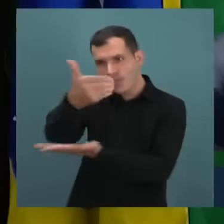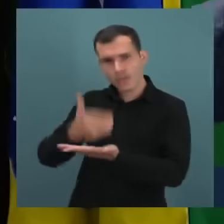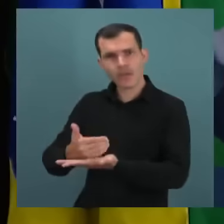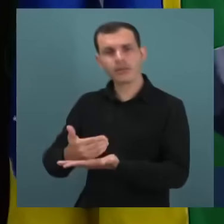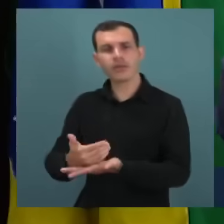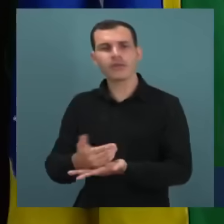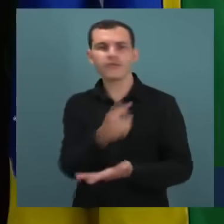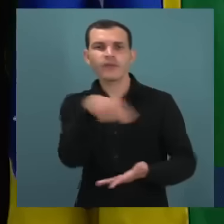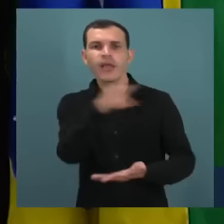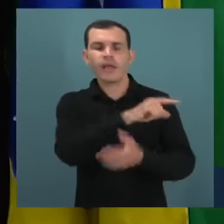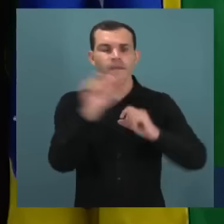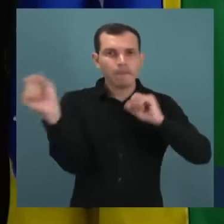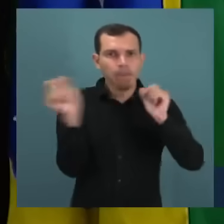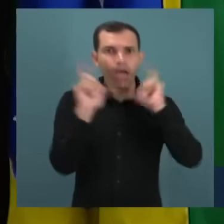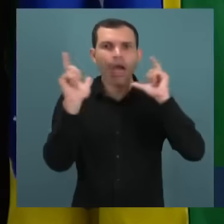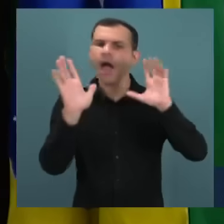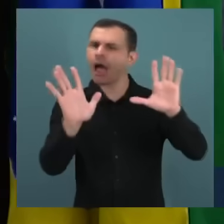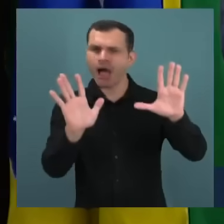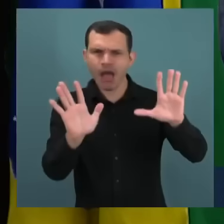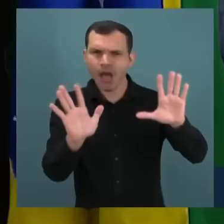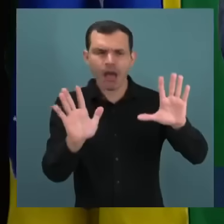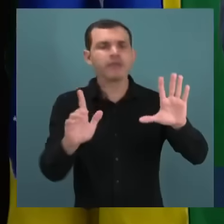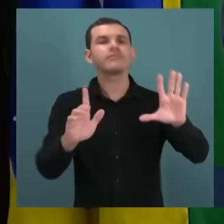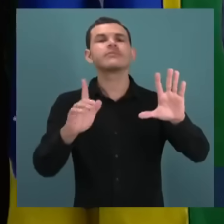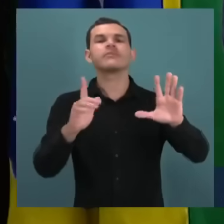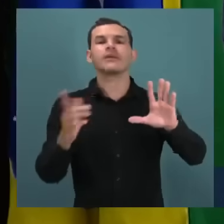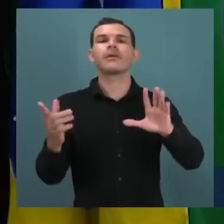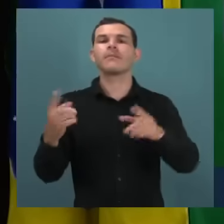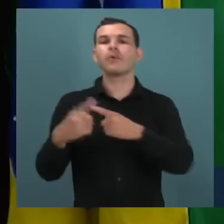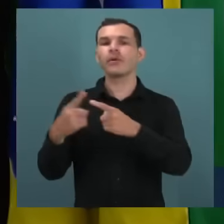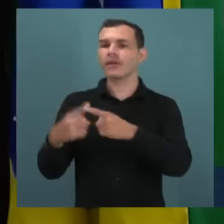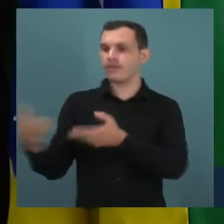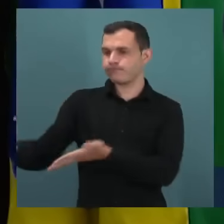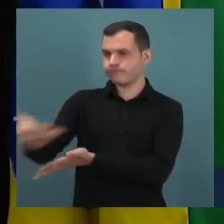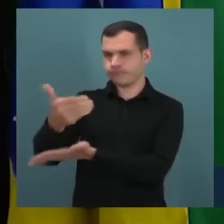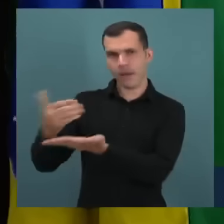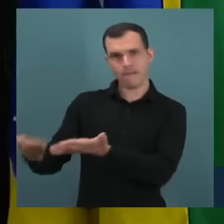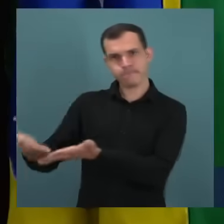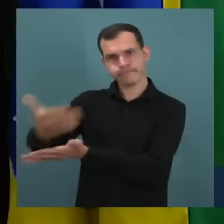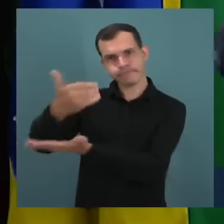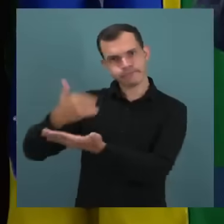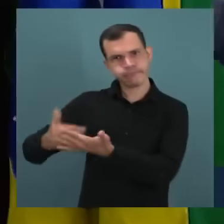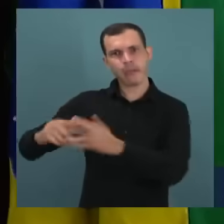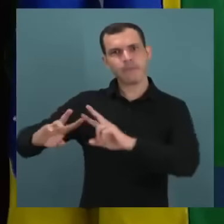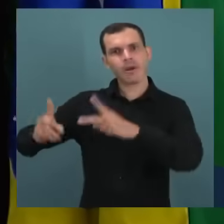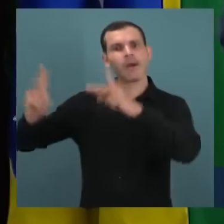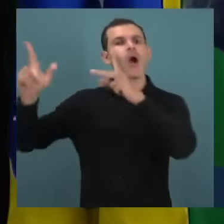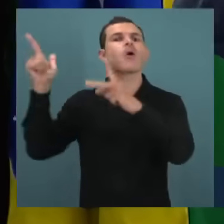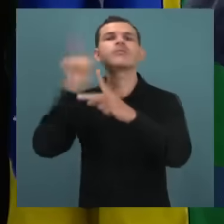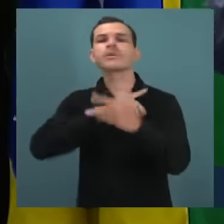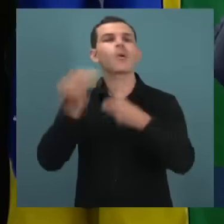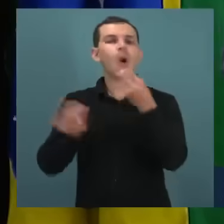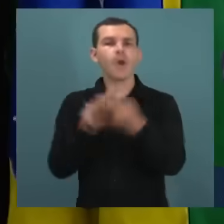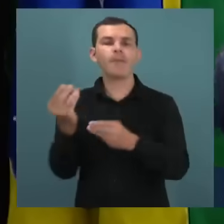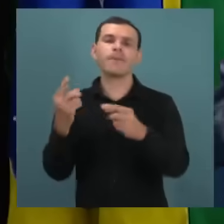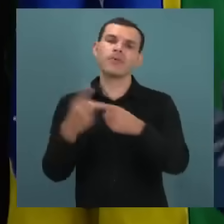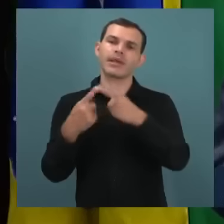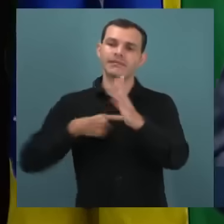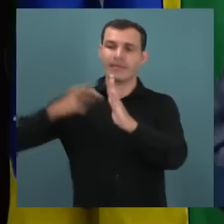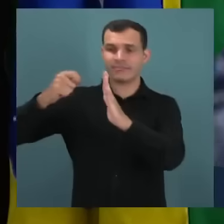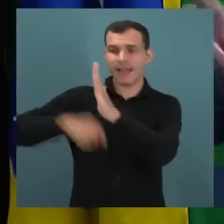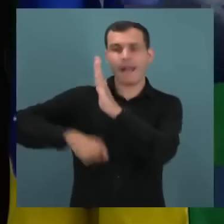a arrecadação cresce em função do aumento de impostos e de taxas que é imputado ao trabalhador